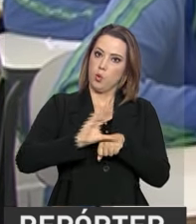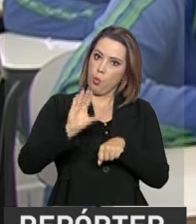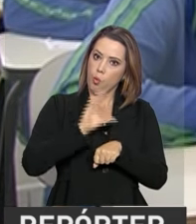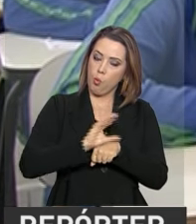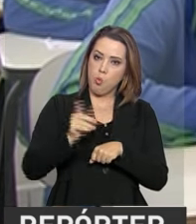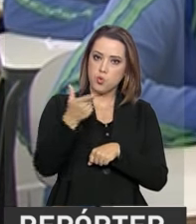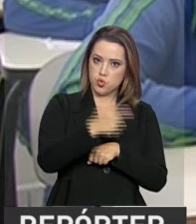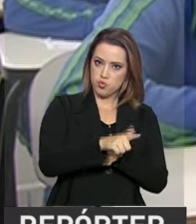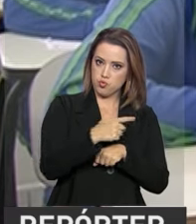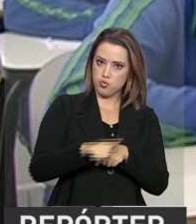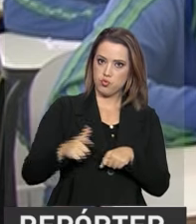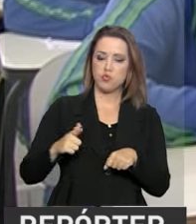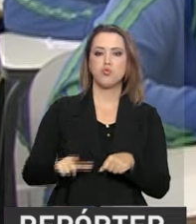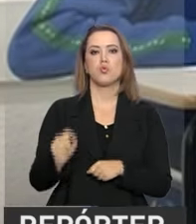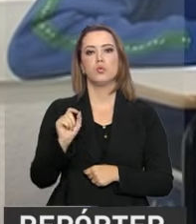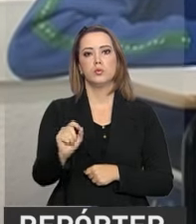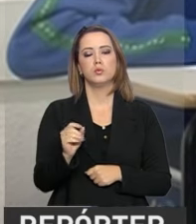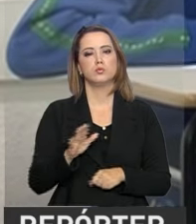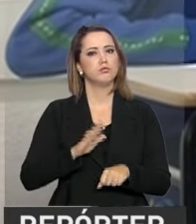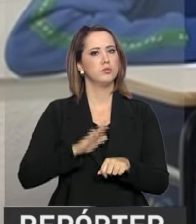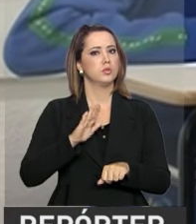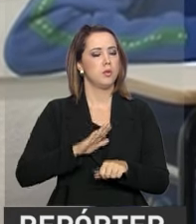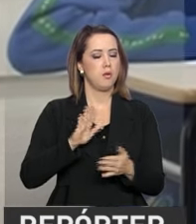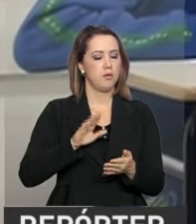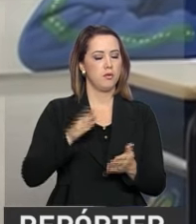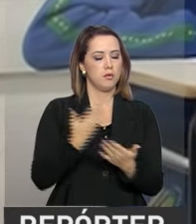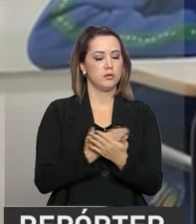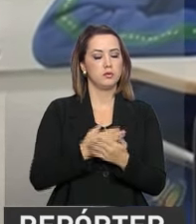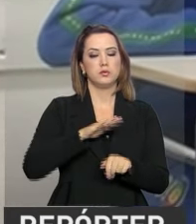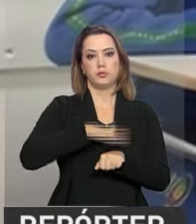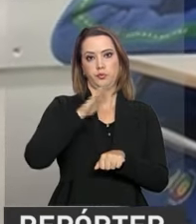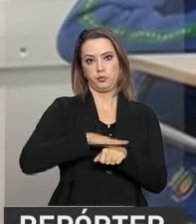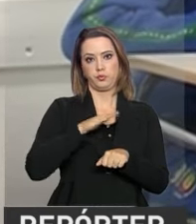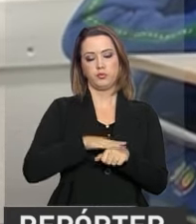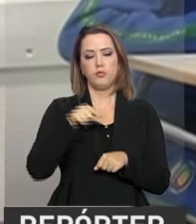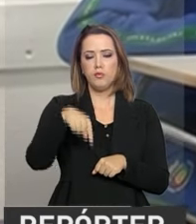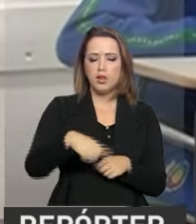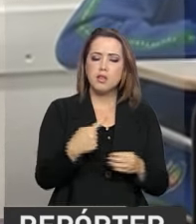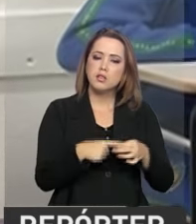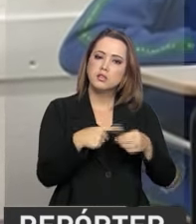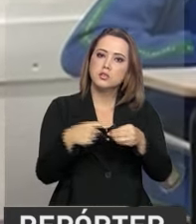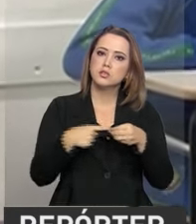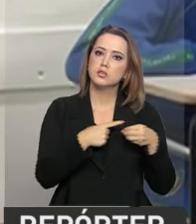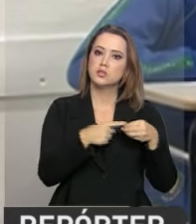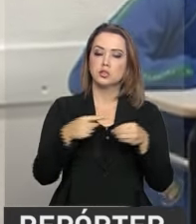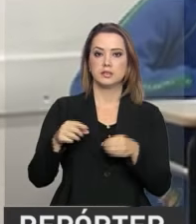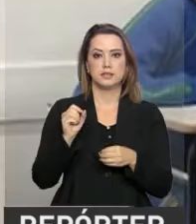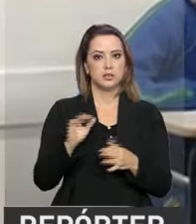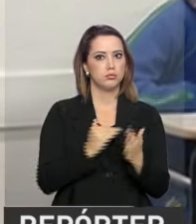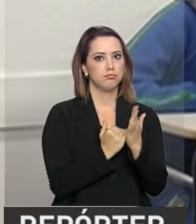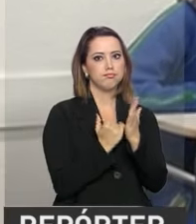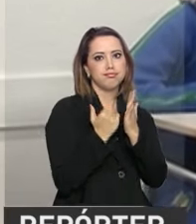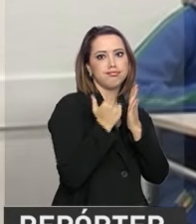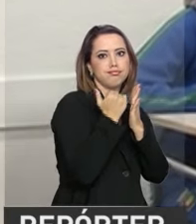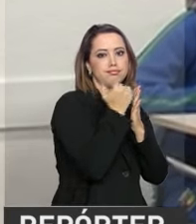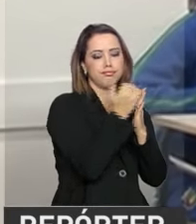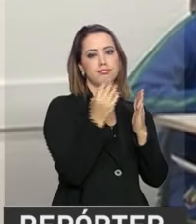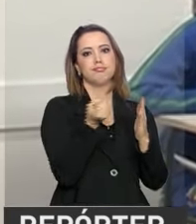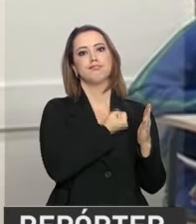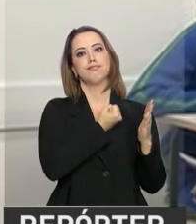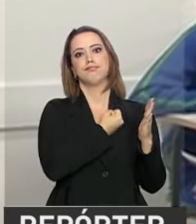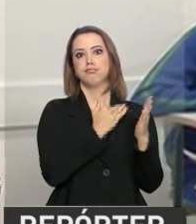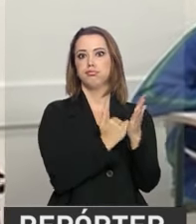eu estudava mais nesse curso. Esse ano, o número de municípios participantes foi recorde. São mais de 47